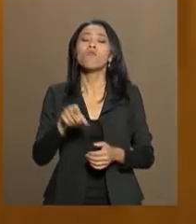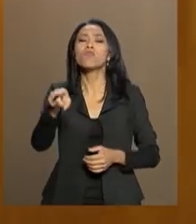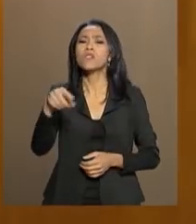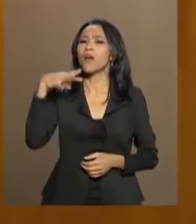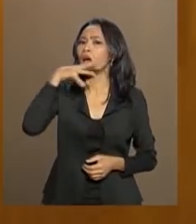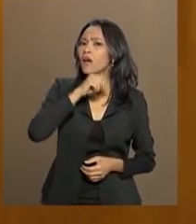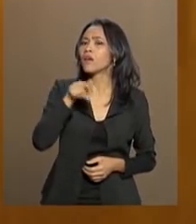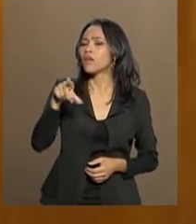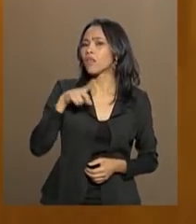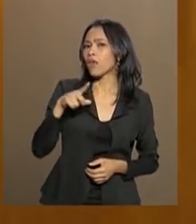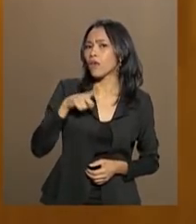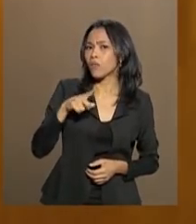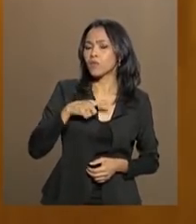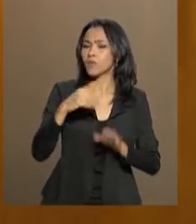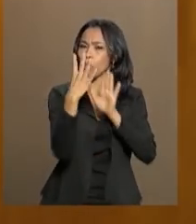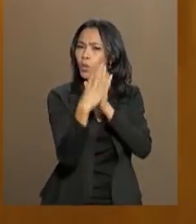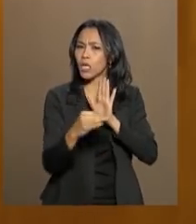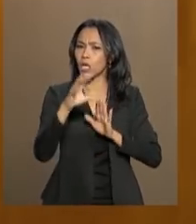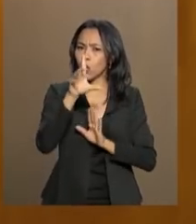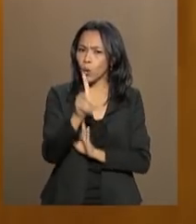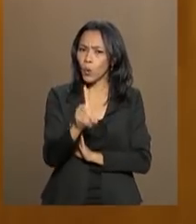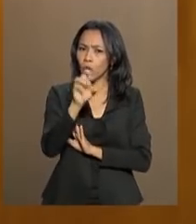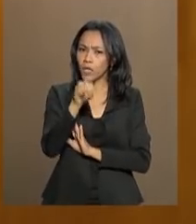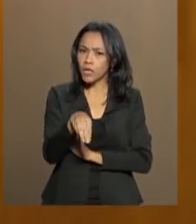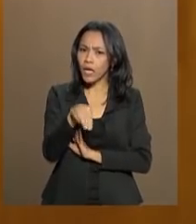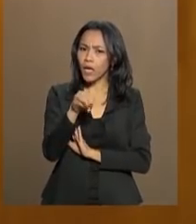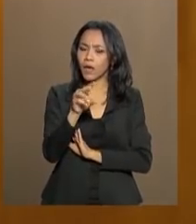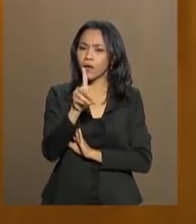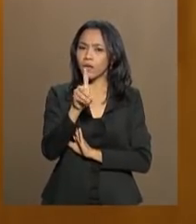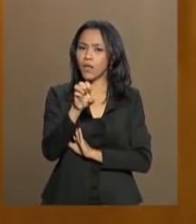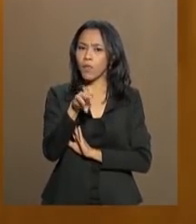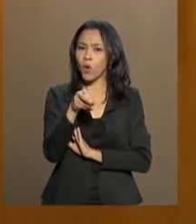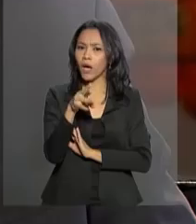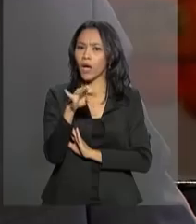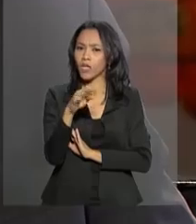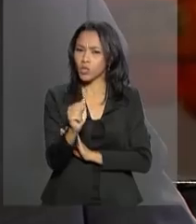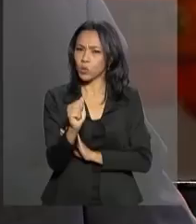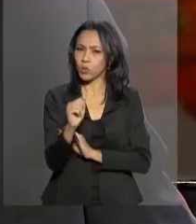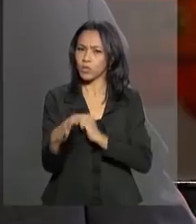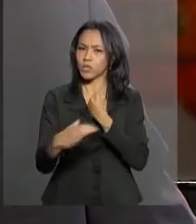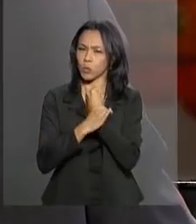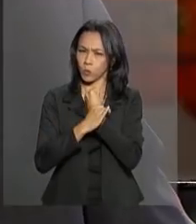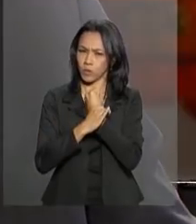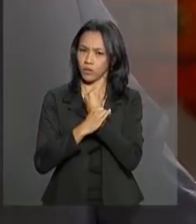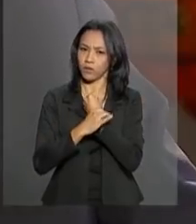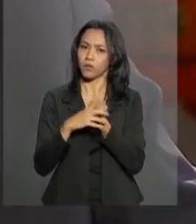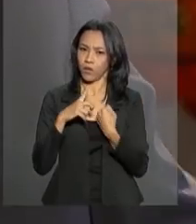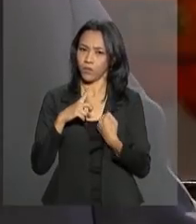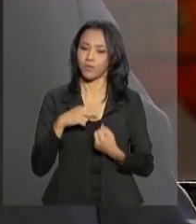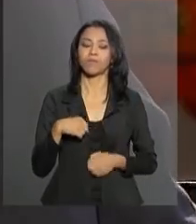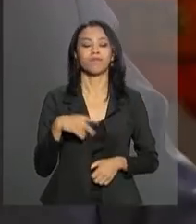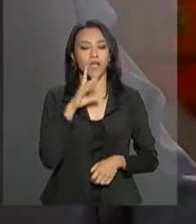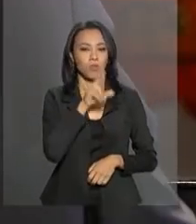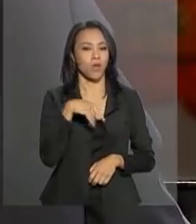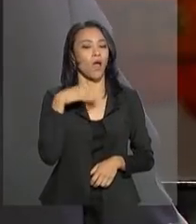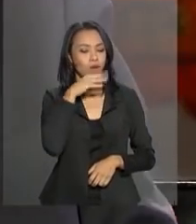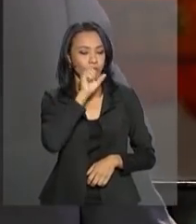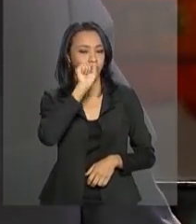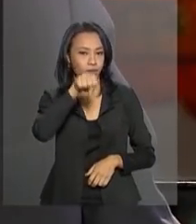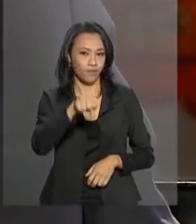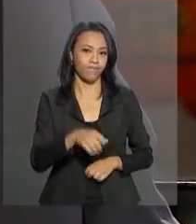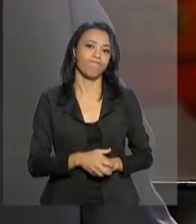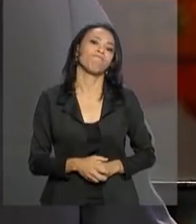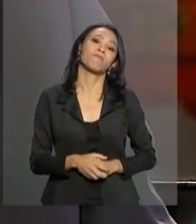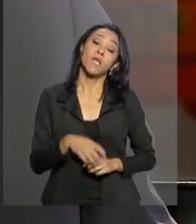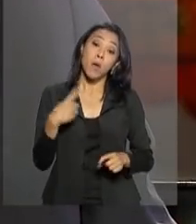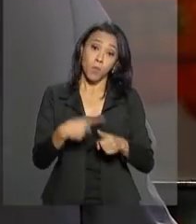uma democracia consistente com instituições seguras? Eu acho que sim. Você veja a liberdade absoluta